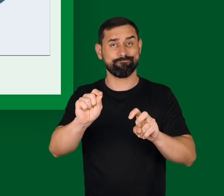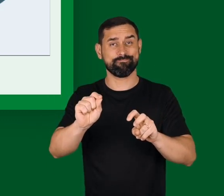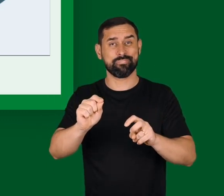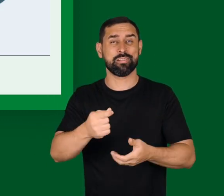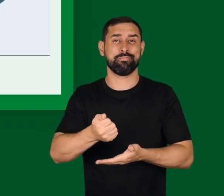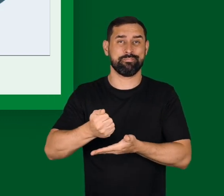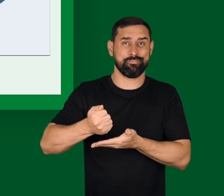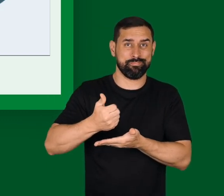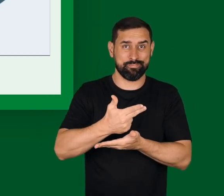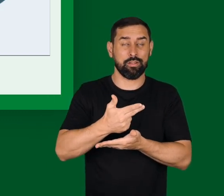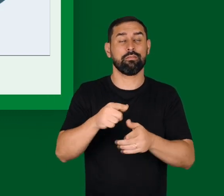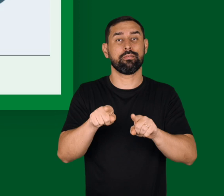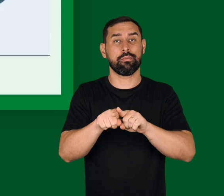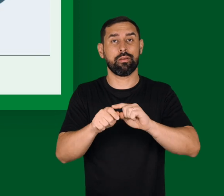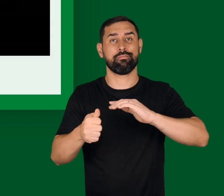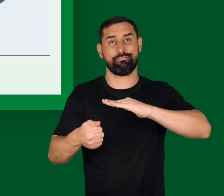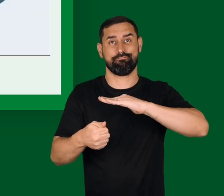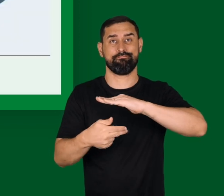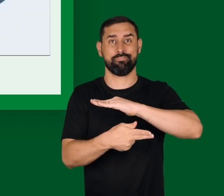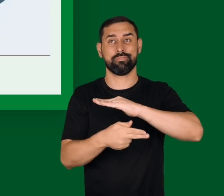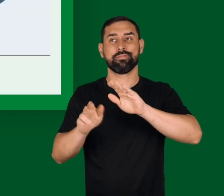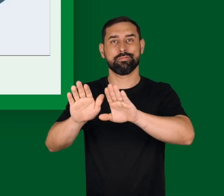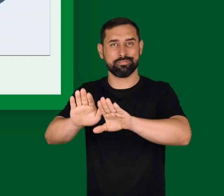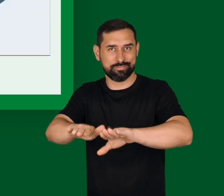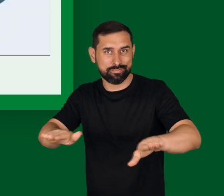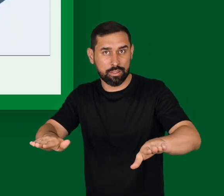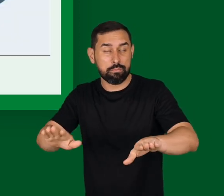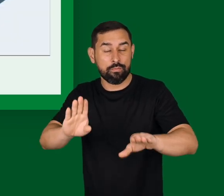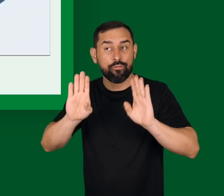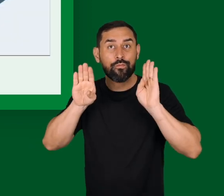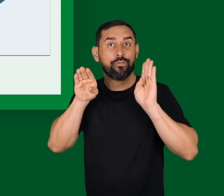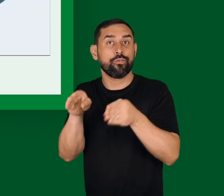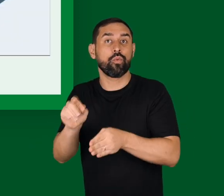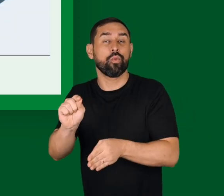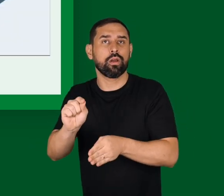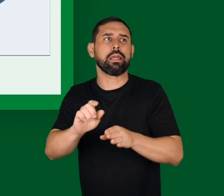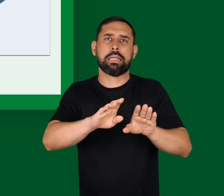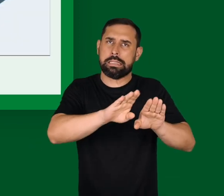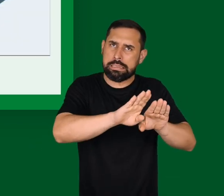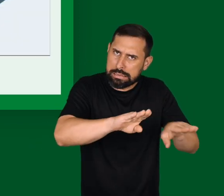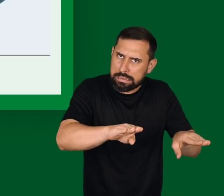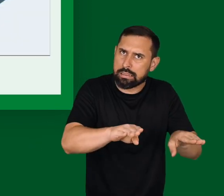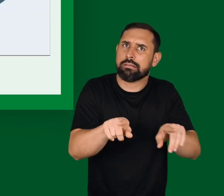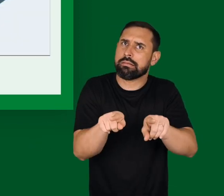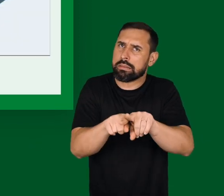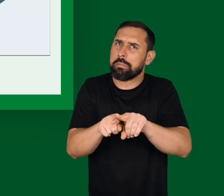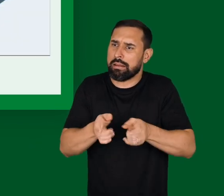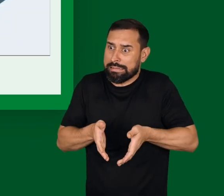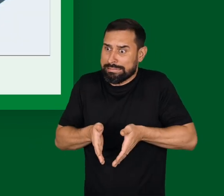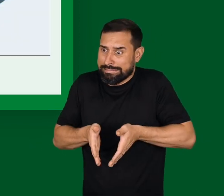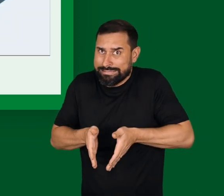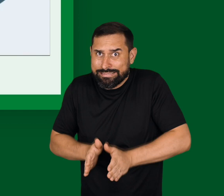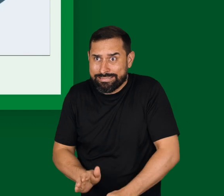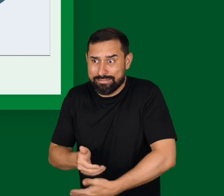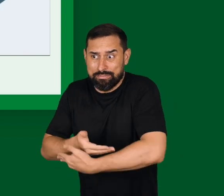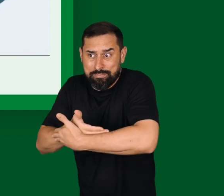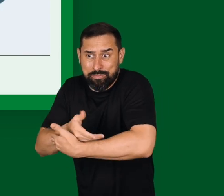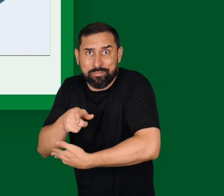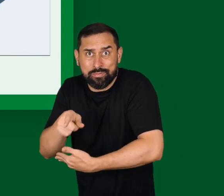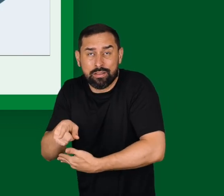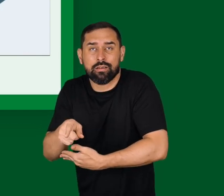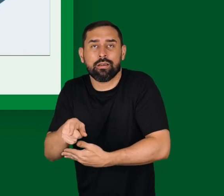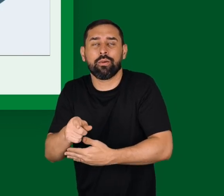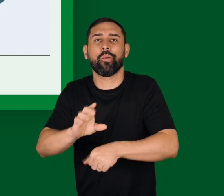básico e avançado em pediatria, abrangendo o atendimento um pouco neonatal e a parte pediátrica do curso do